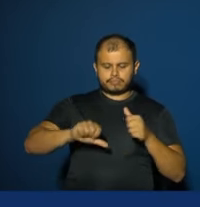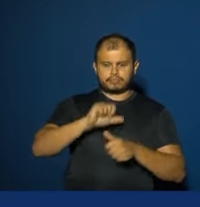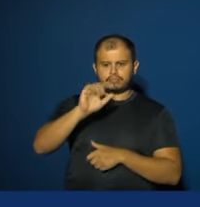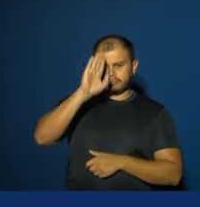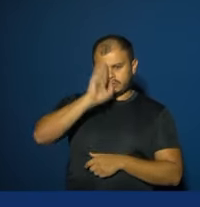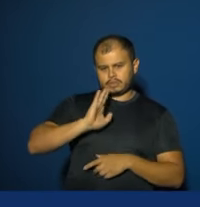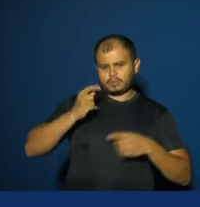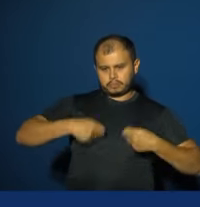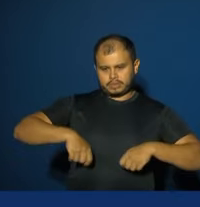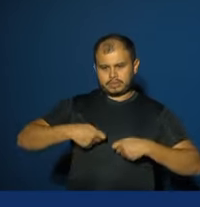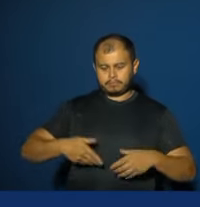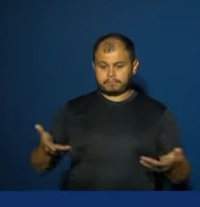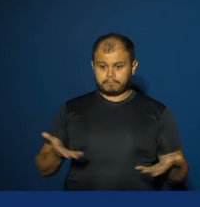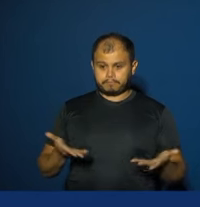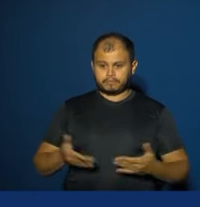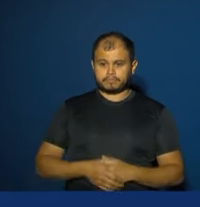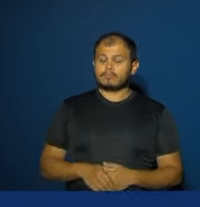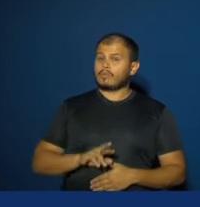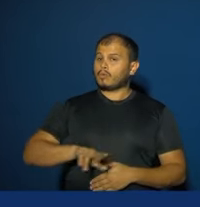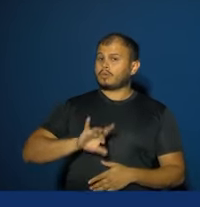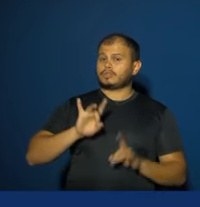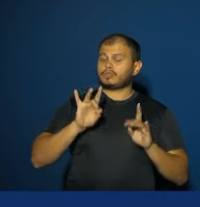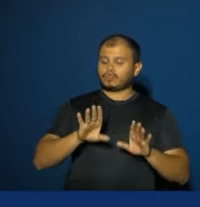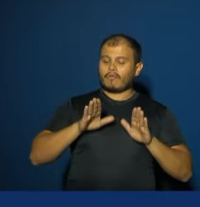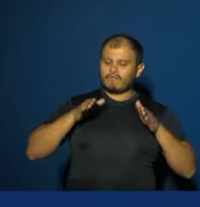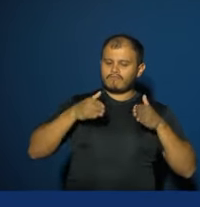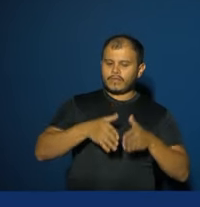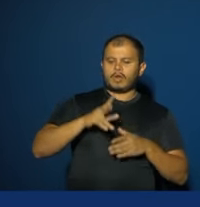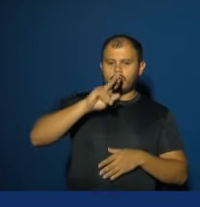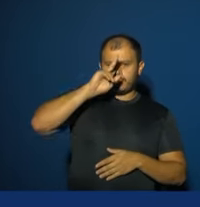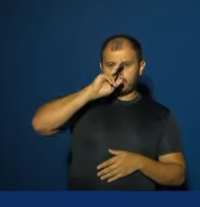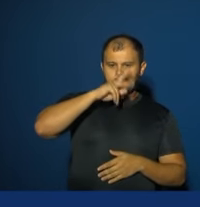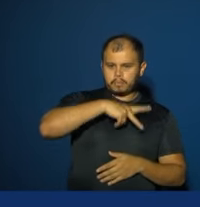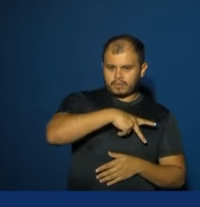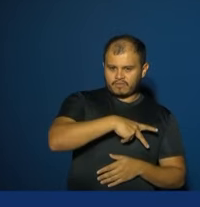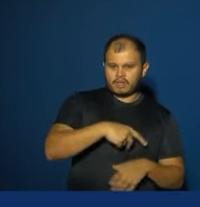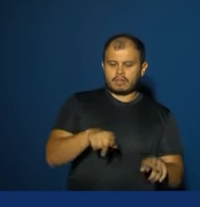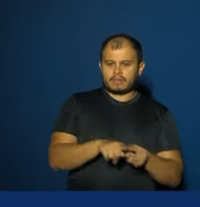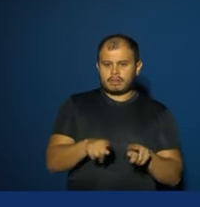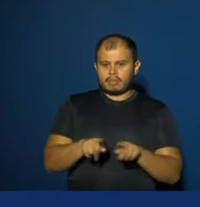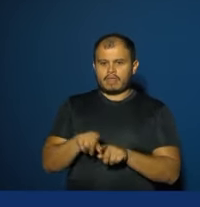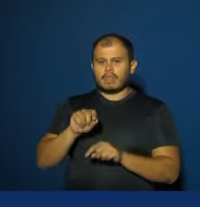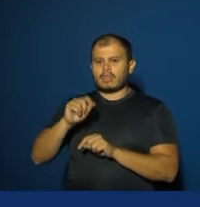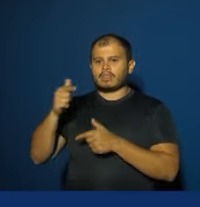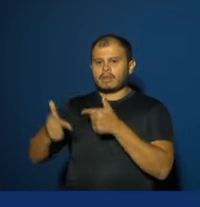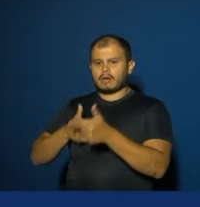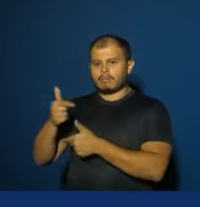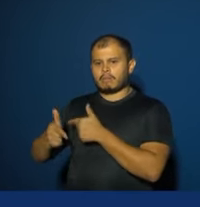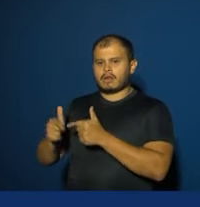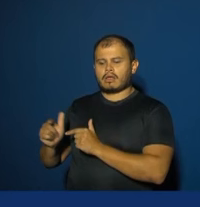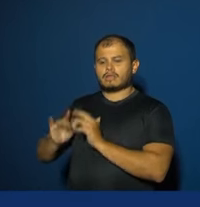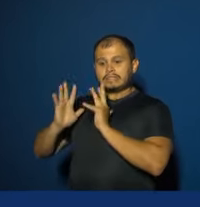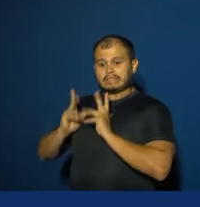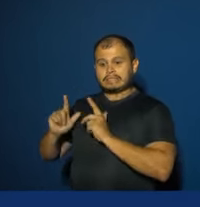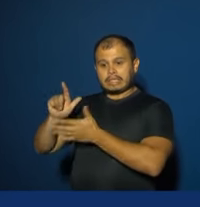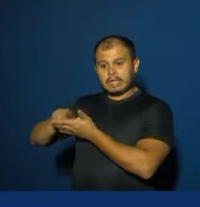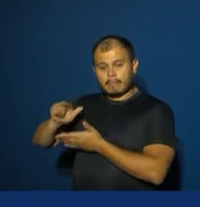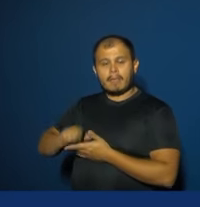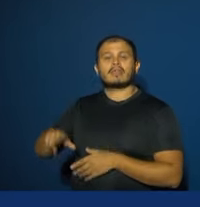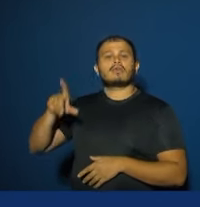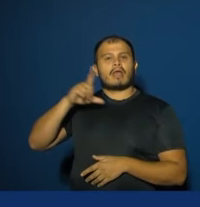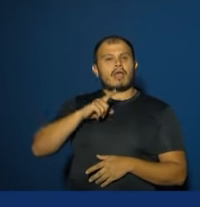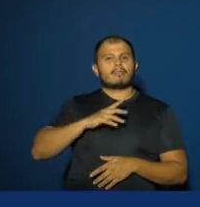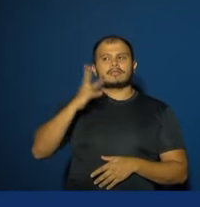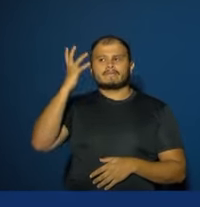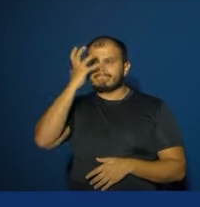precisa então ah não é só a empresa privada no público Também quem trabalha com saneamento é meio apaixonado por essas coisas né então